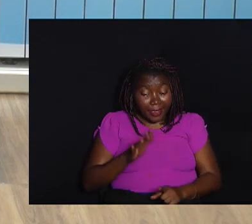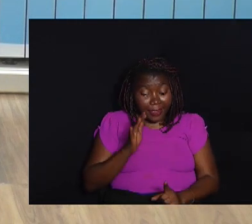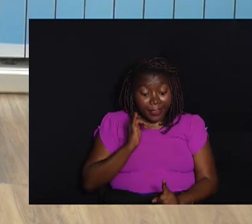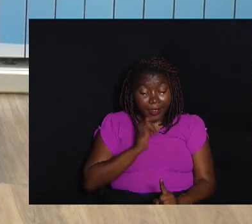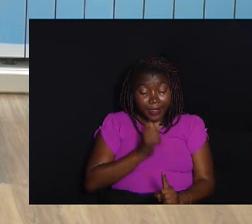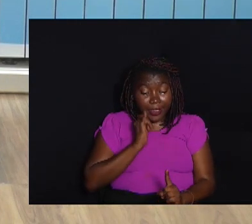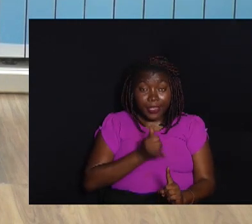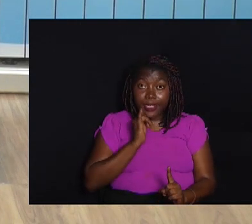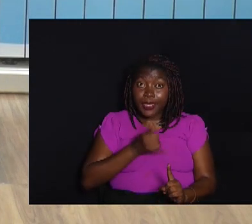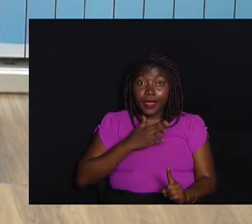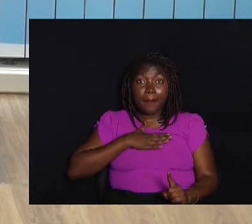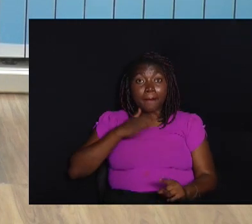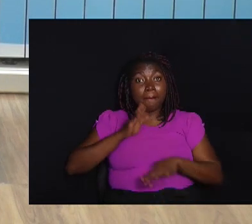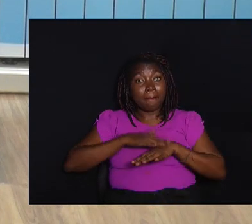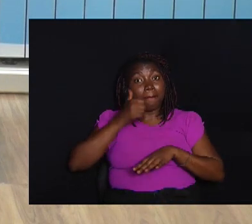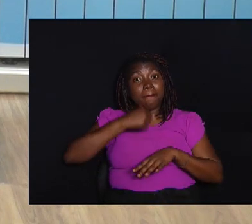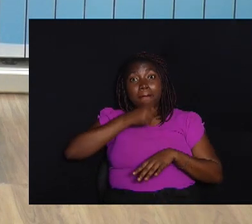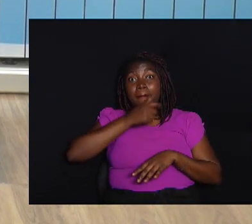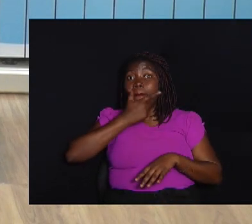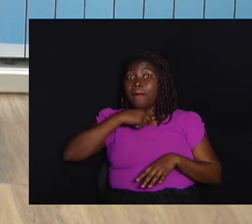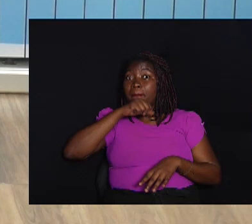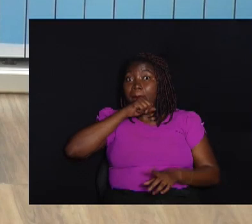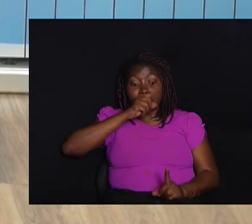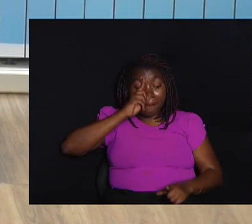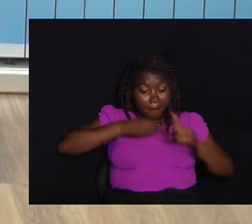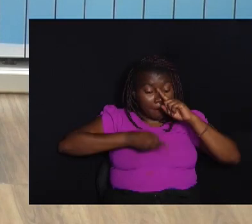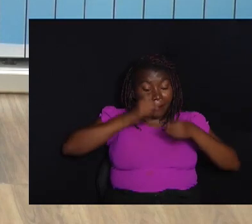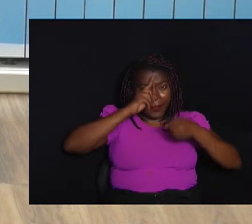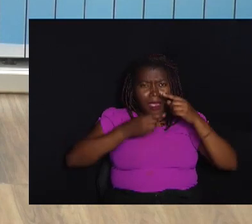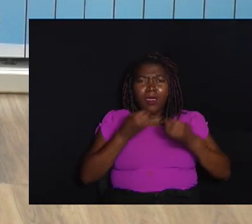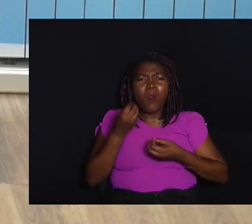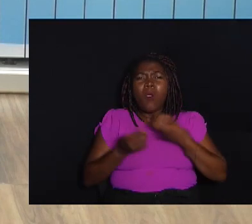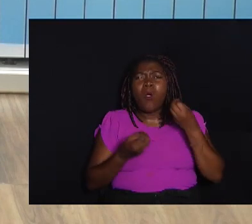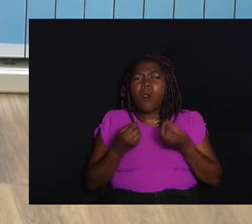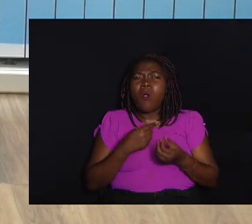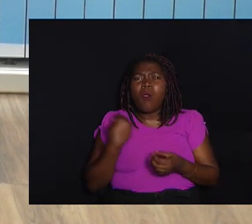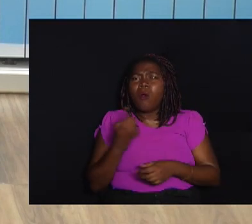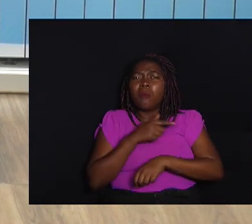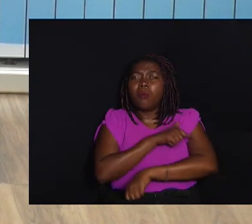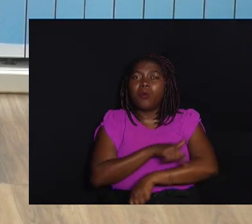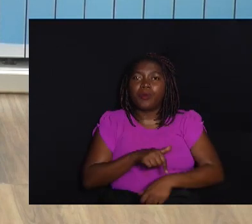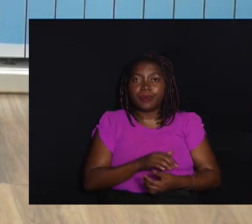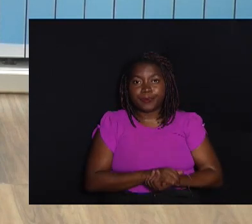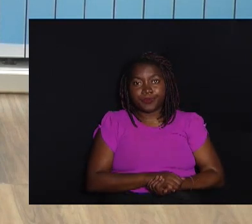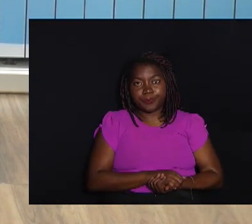seus genitores. E aí, como é que a gente deve proceder diante dessa situação?